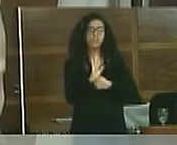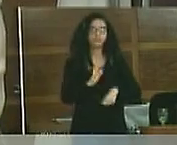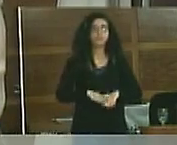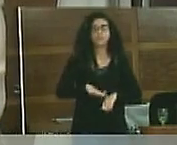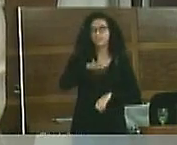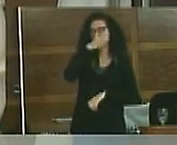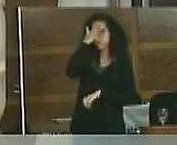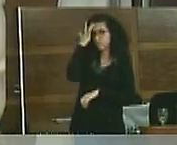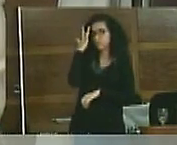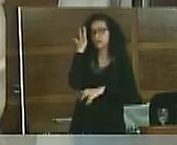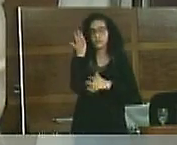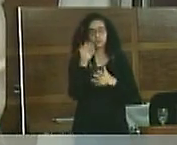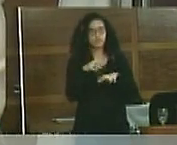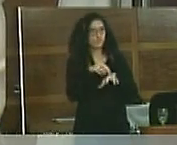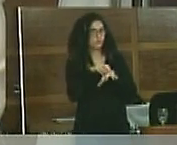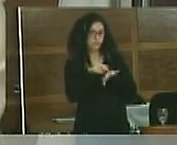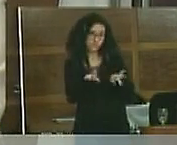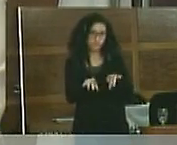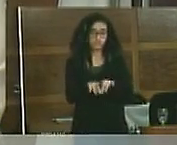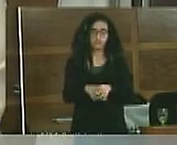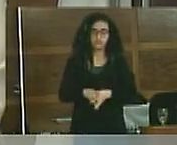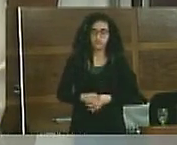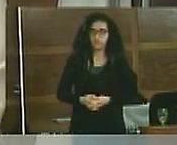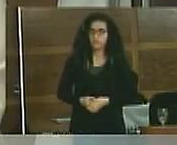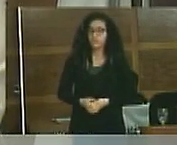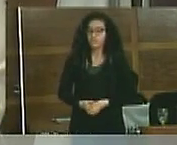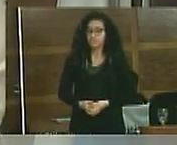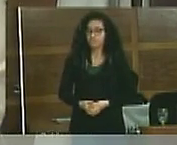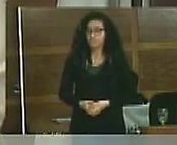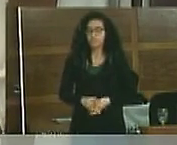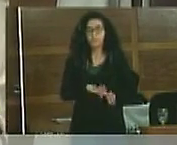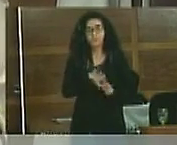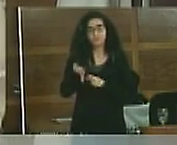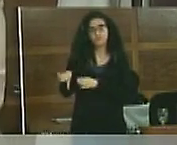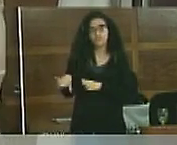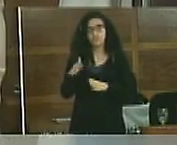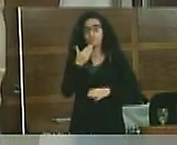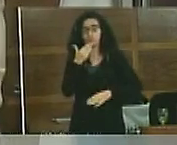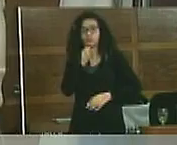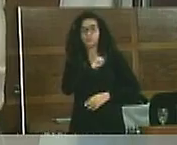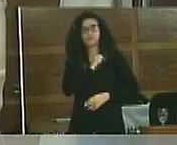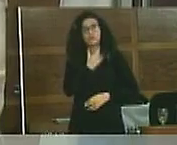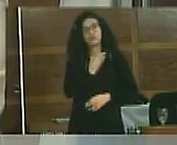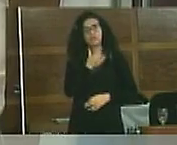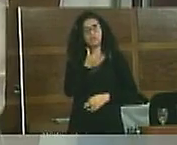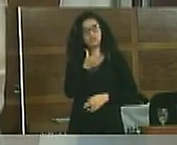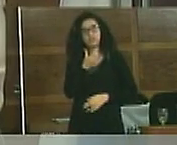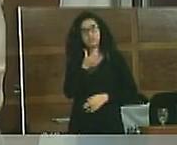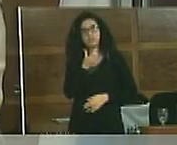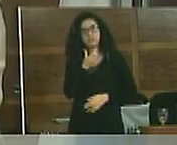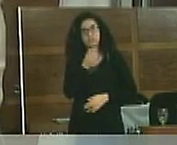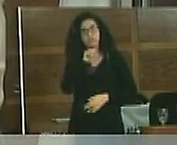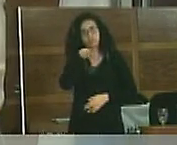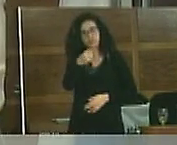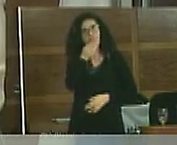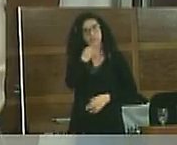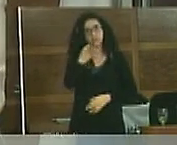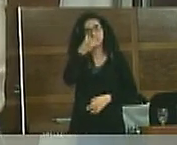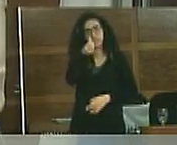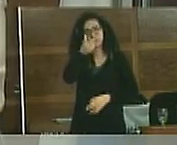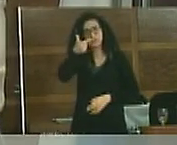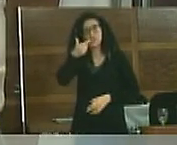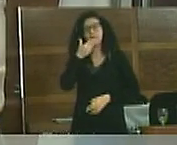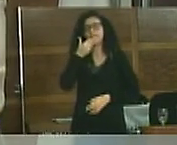lá, tanto quanto os turistas. Na indicação número 2462,